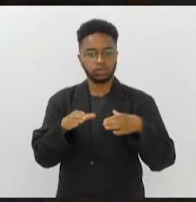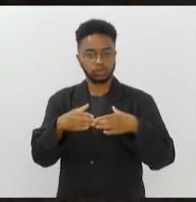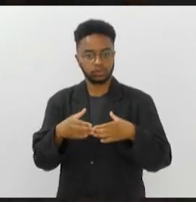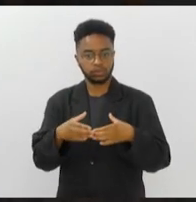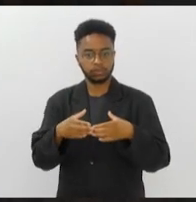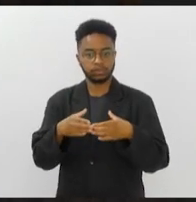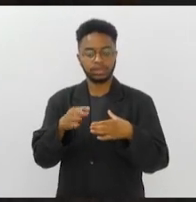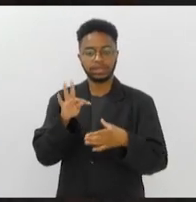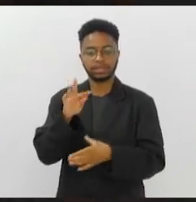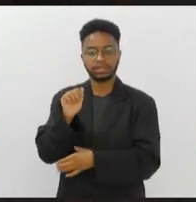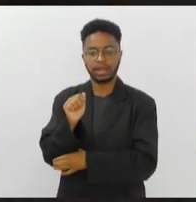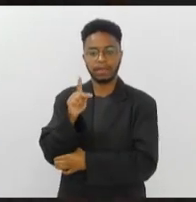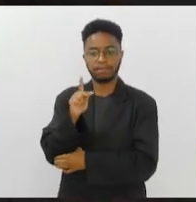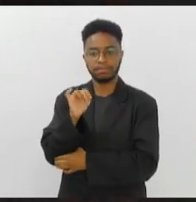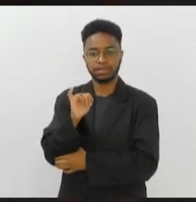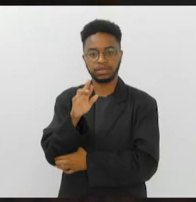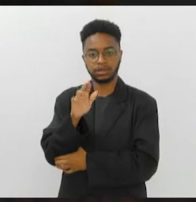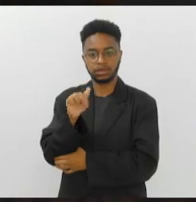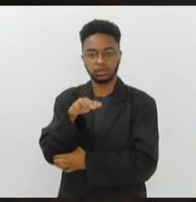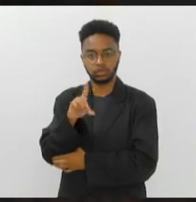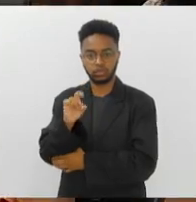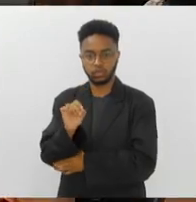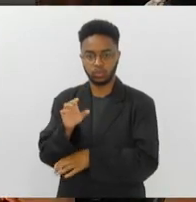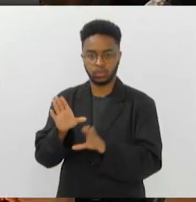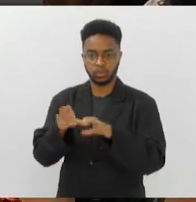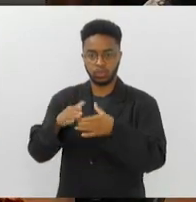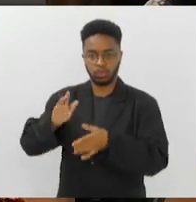do Tapirando, Pirado, Pirô.